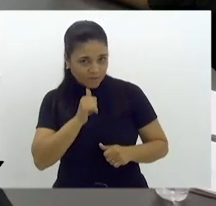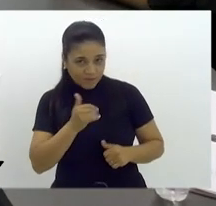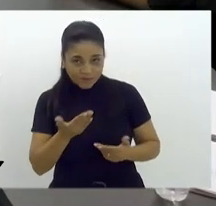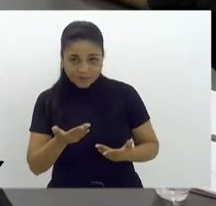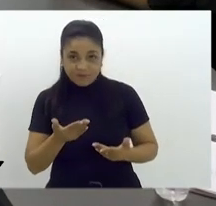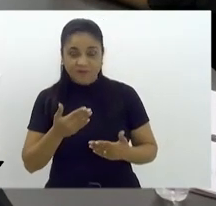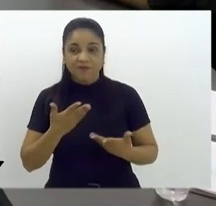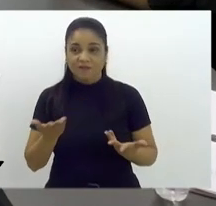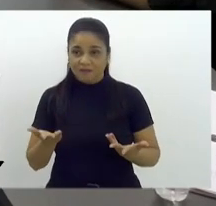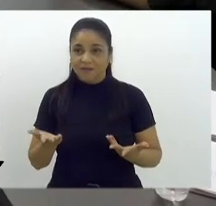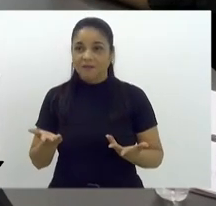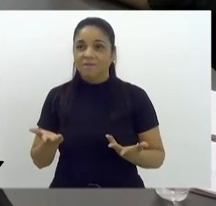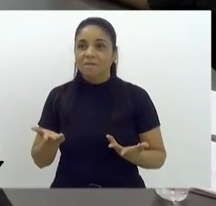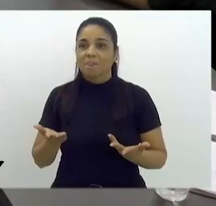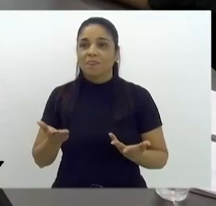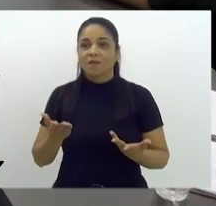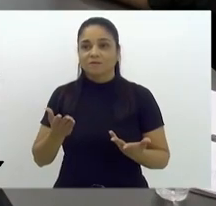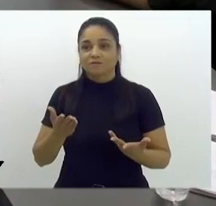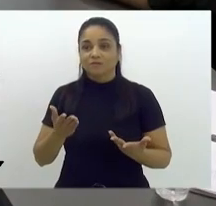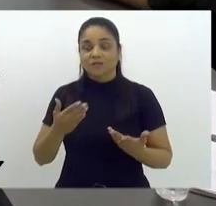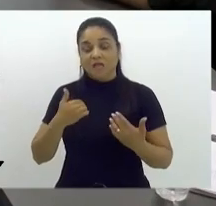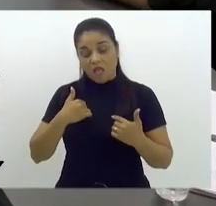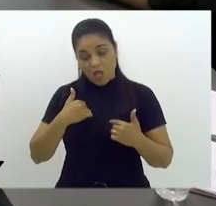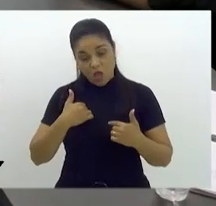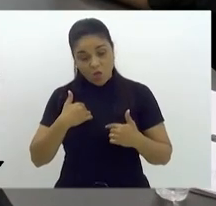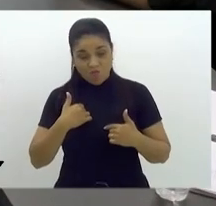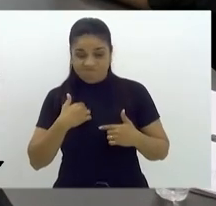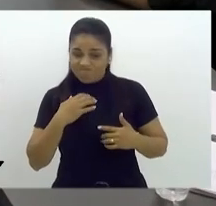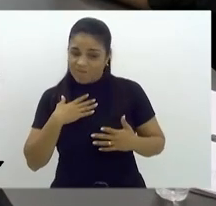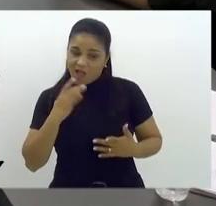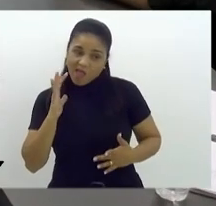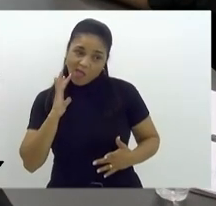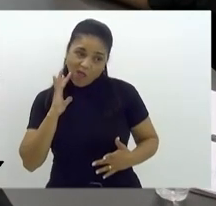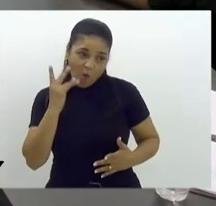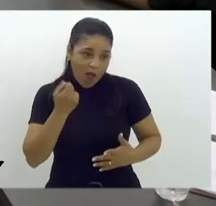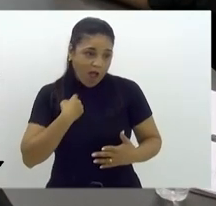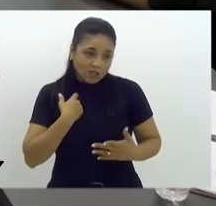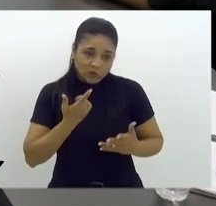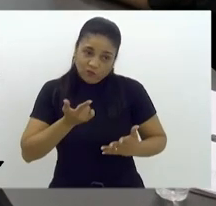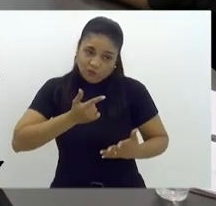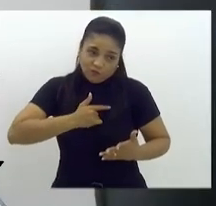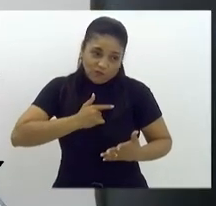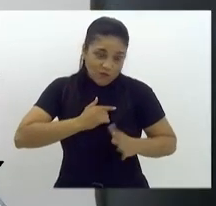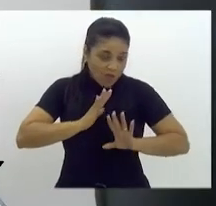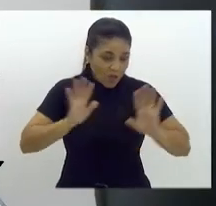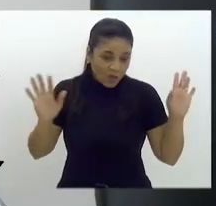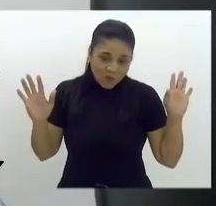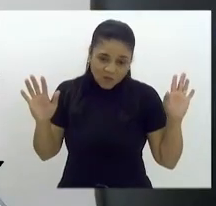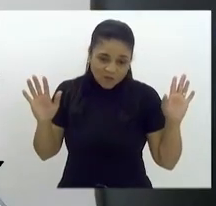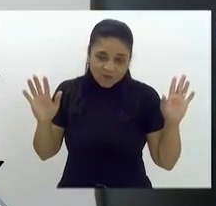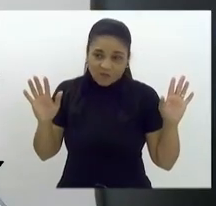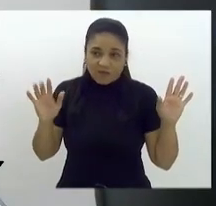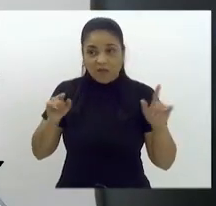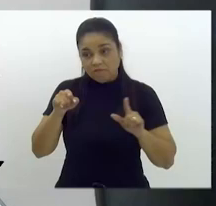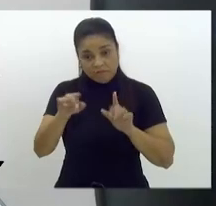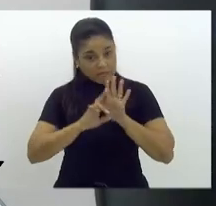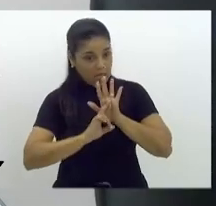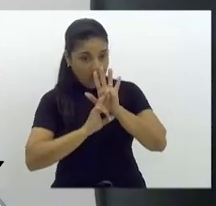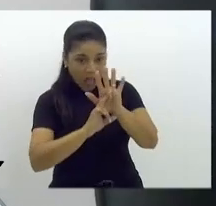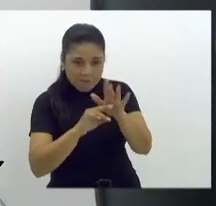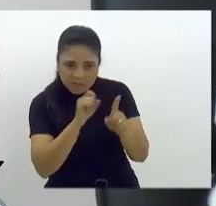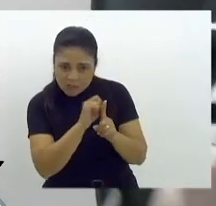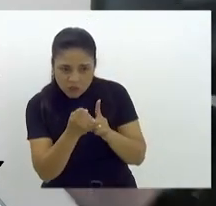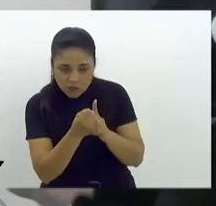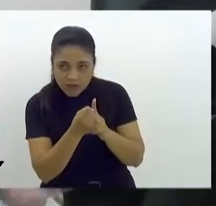eu queria isso da educação eu acho tão feio quanto o homem que invertido eu acho tão feio não representa a sociedade eu não